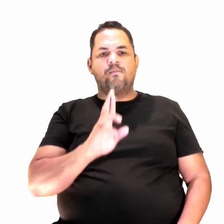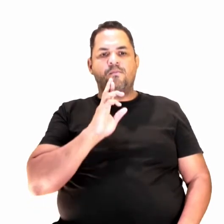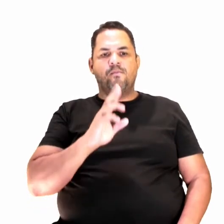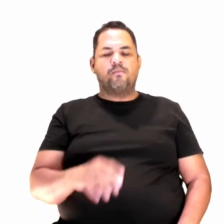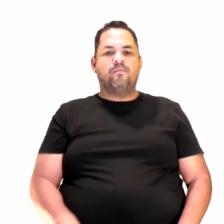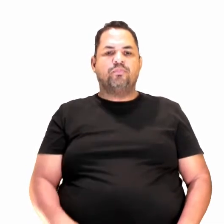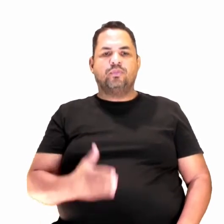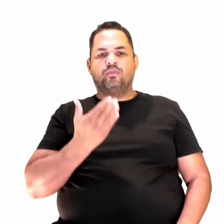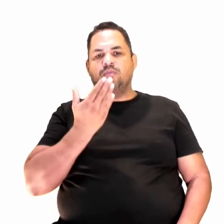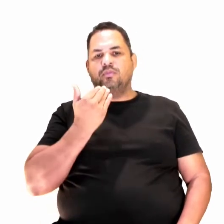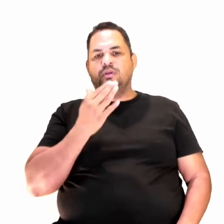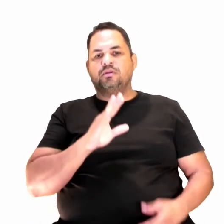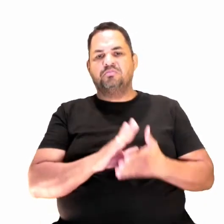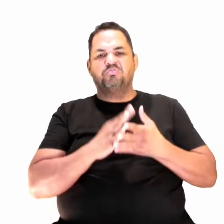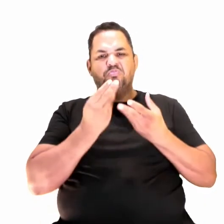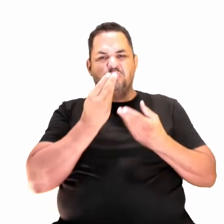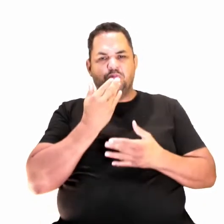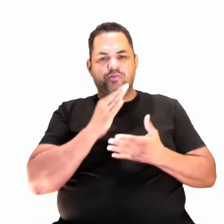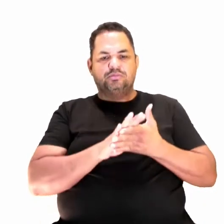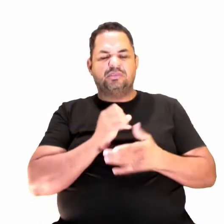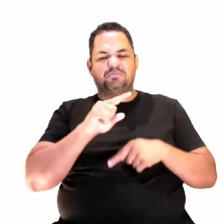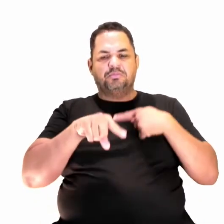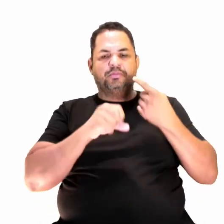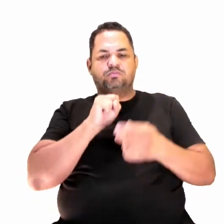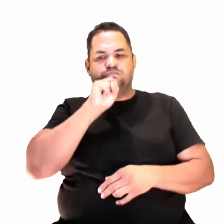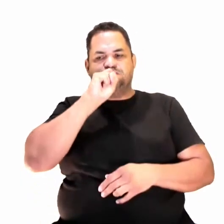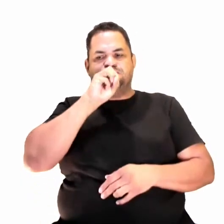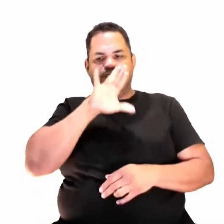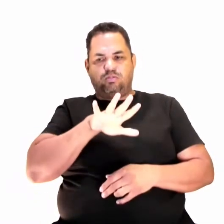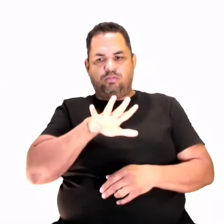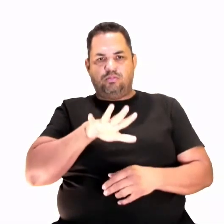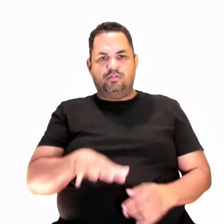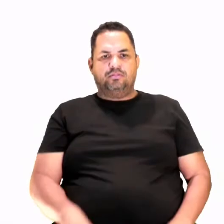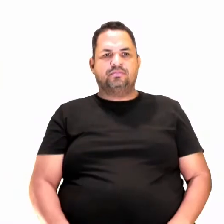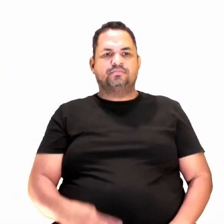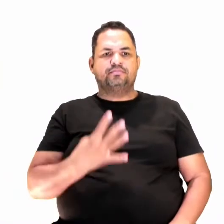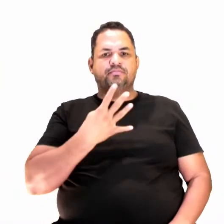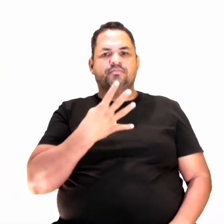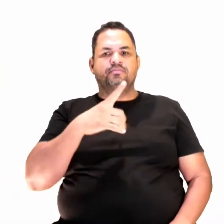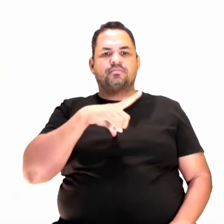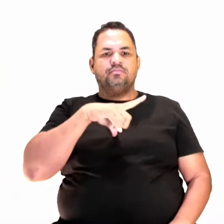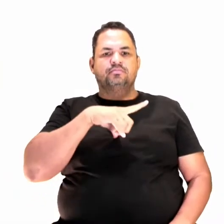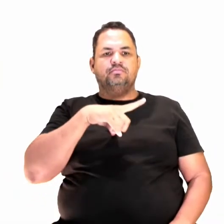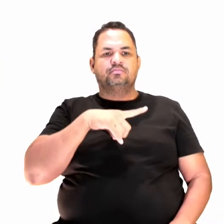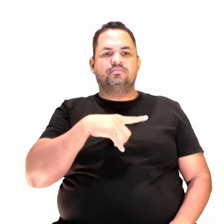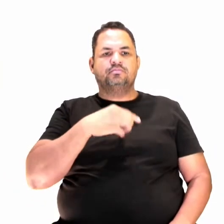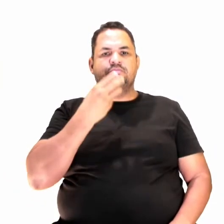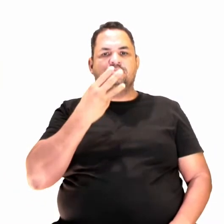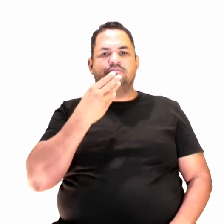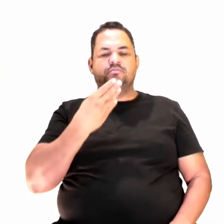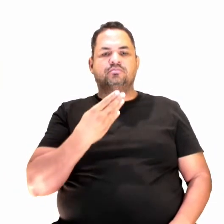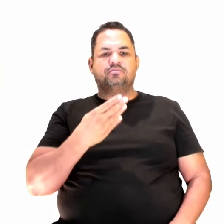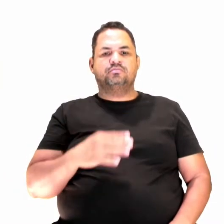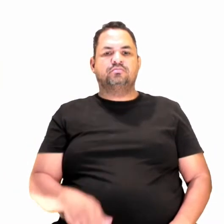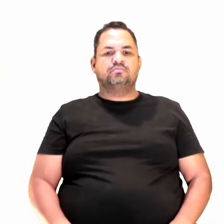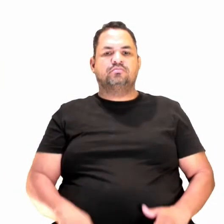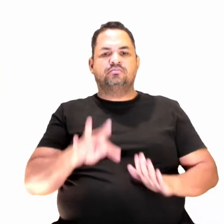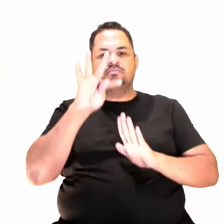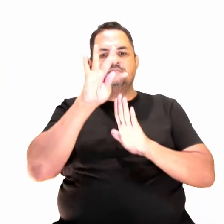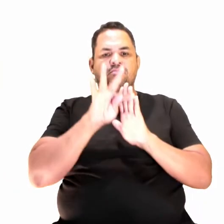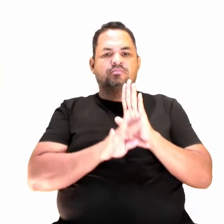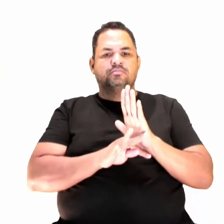resposta correta. Muito bem? E aí, na 4, a gente tem 3 e 4, esse textinho aí